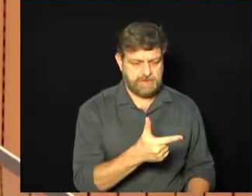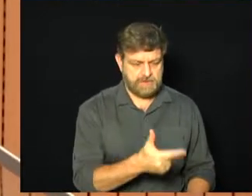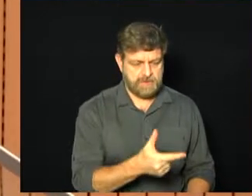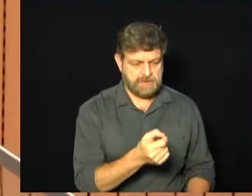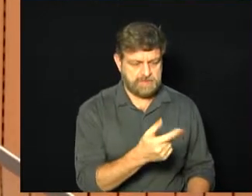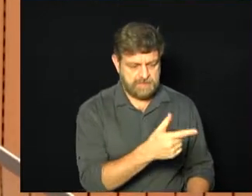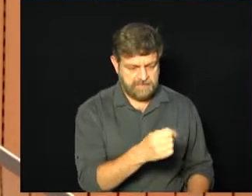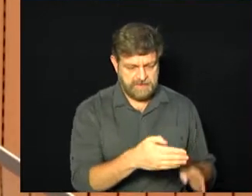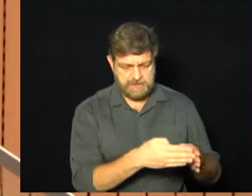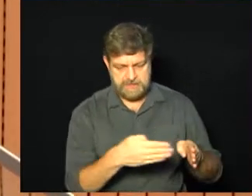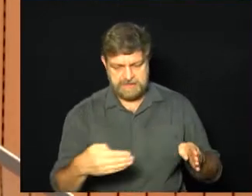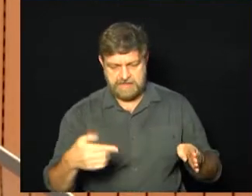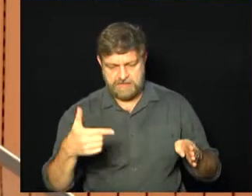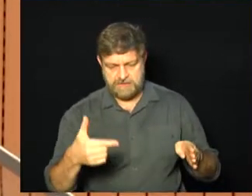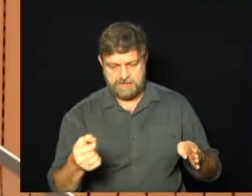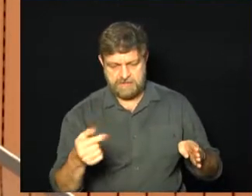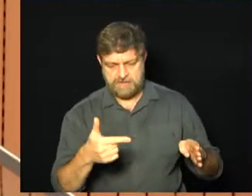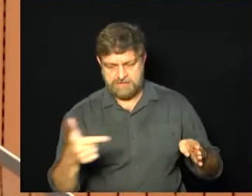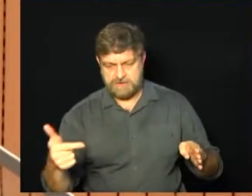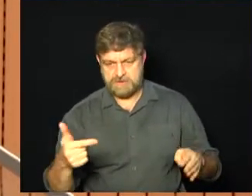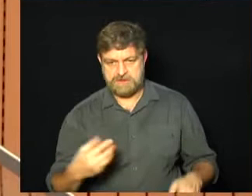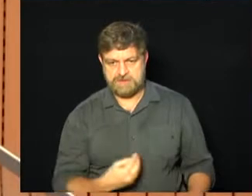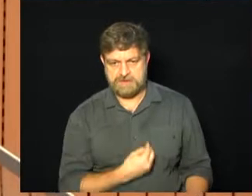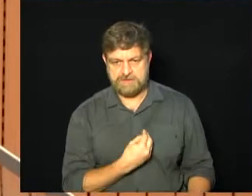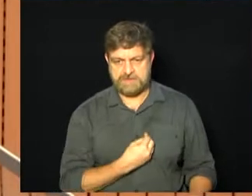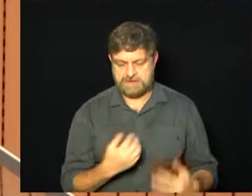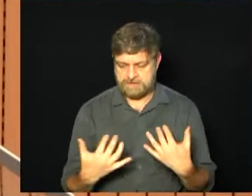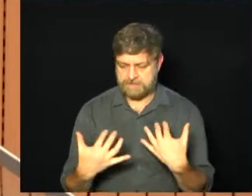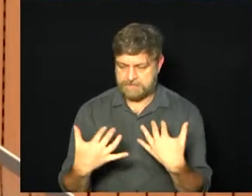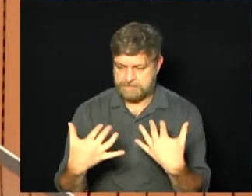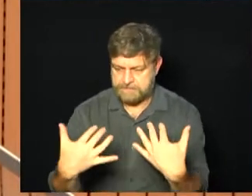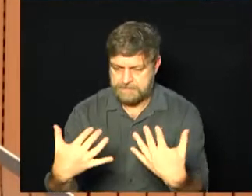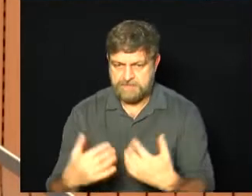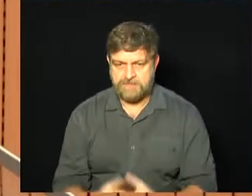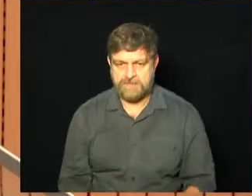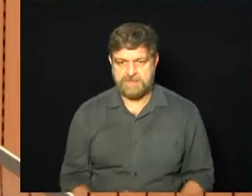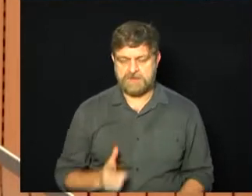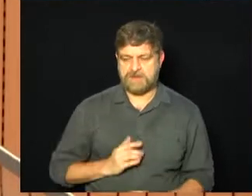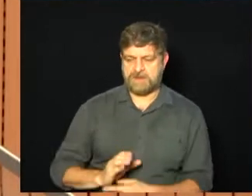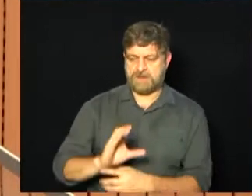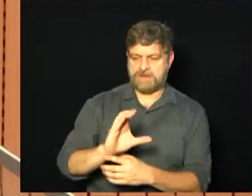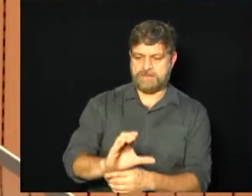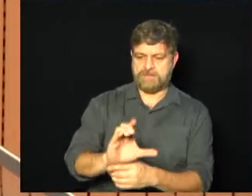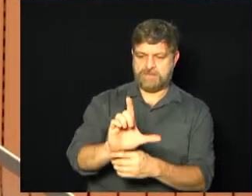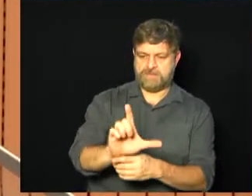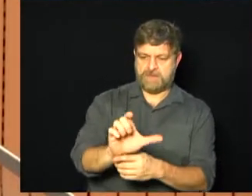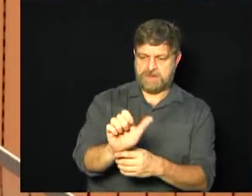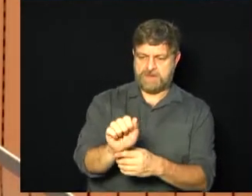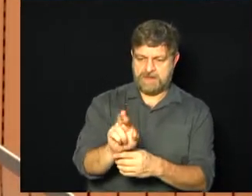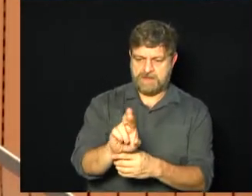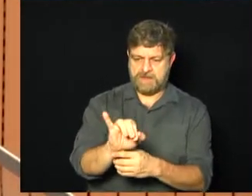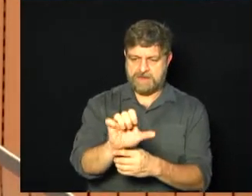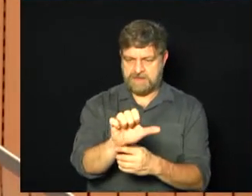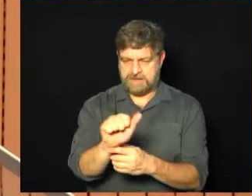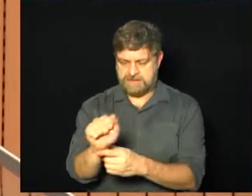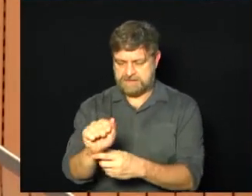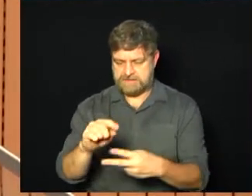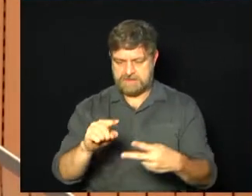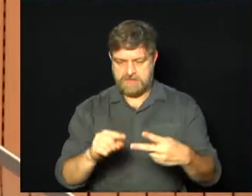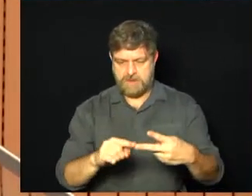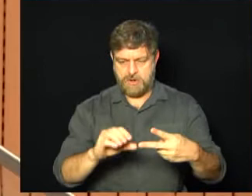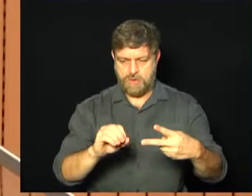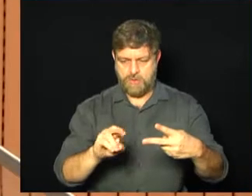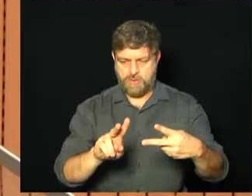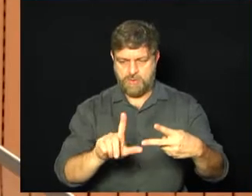2022. Presentes aqui, como a doutora Clarissa, o Orlando